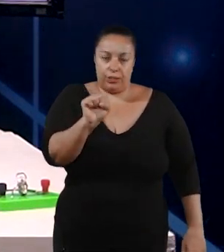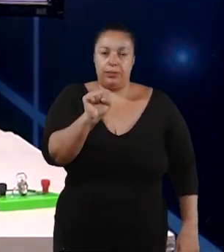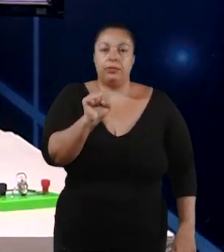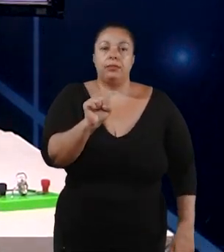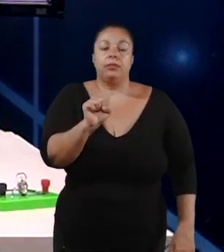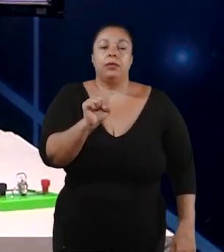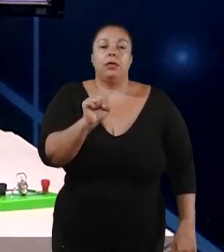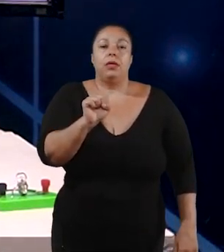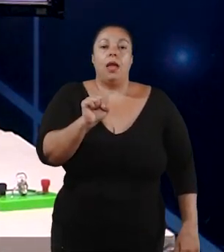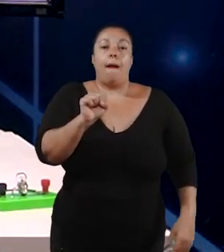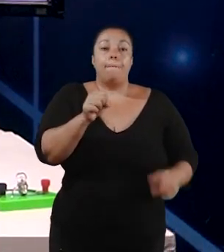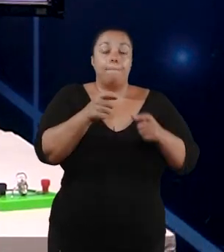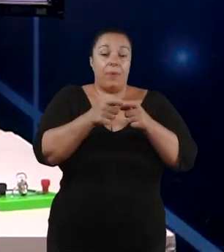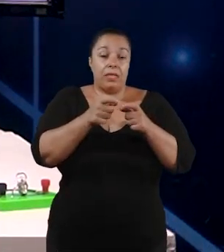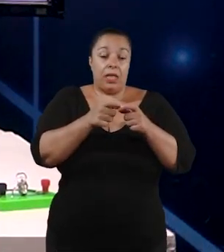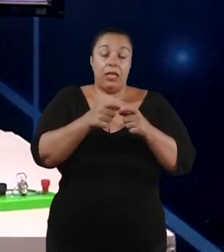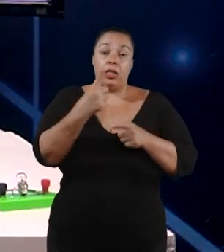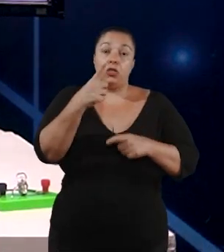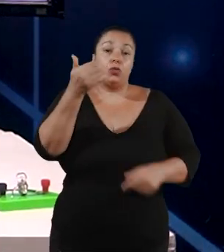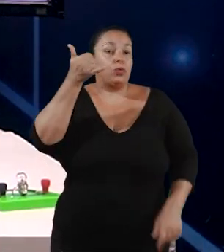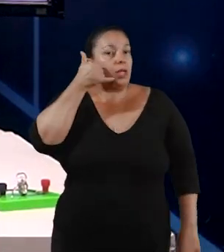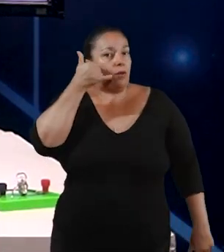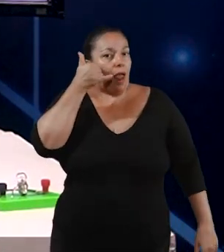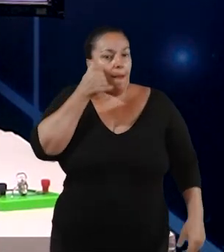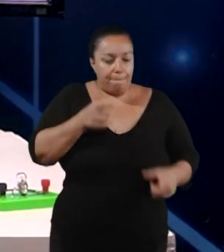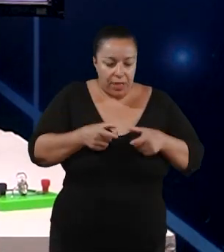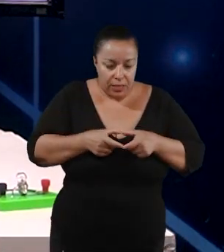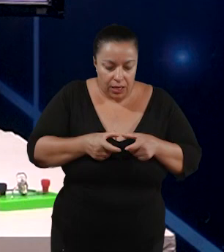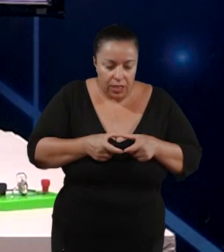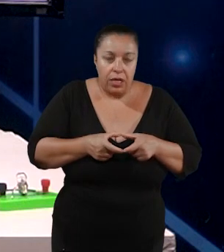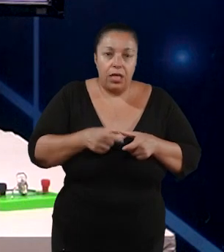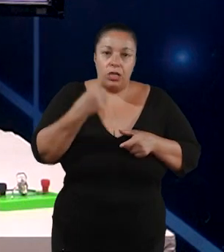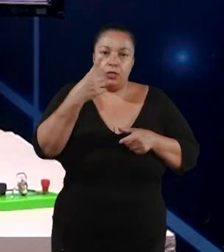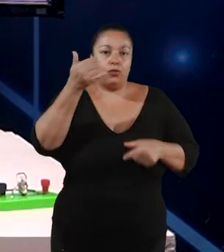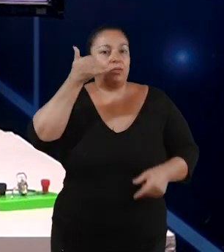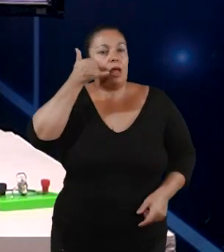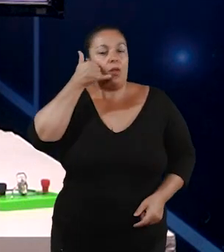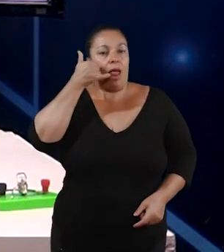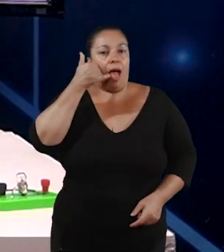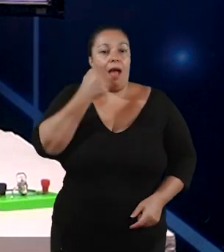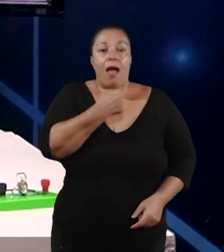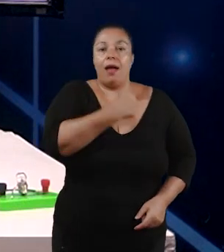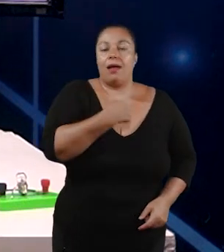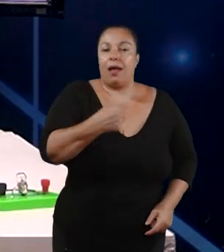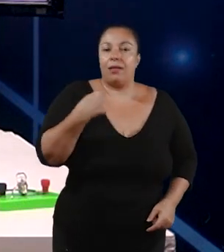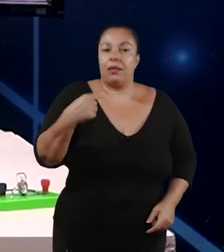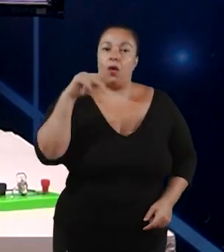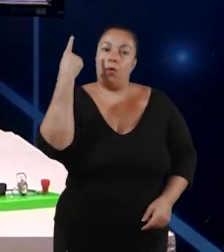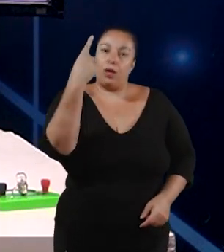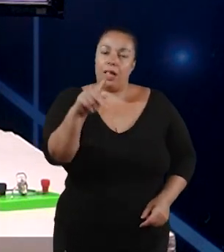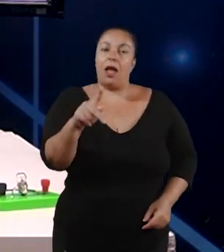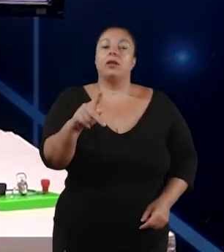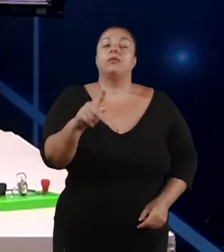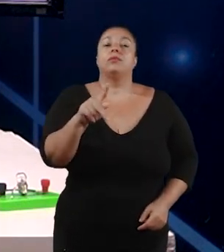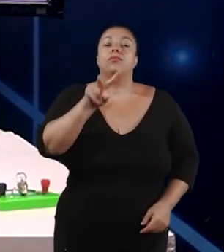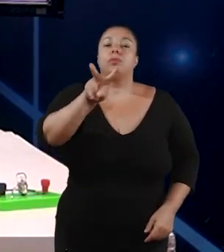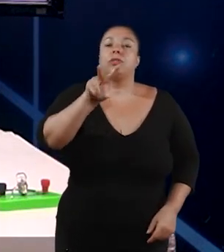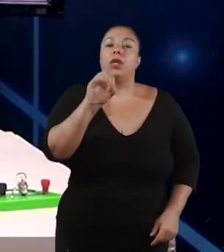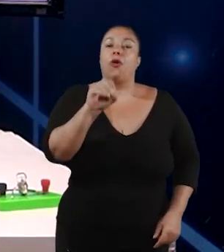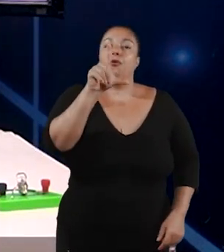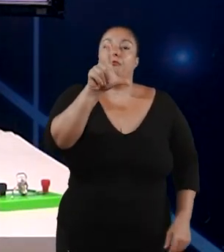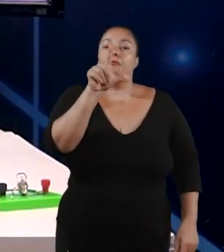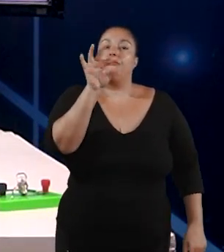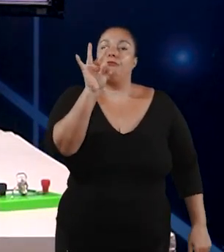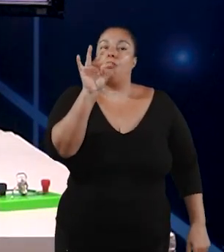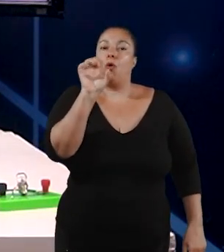uma bateria aqui que eu consegui, ó, de um celular. Tá vendo aqui, ó? A bateria de um celular. Cada uma com a sua capacidade, né?